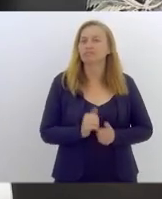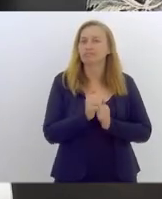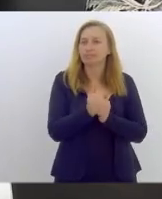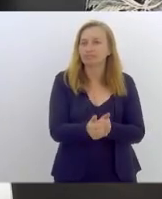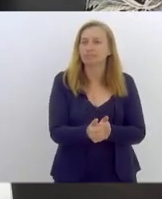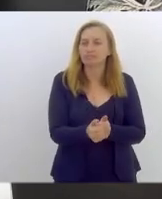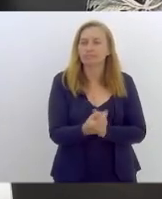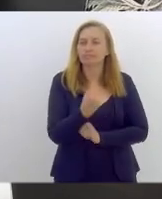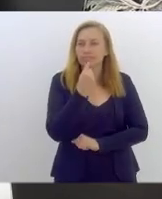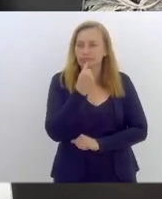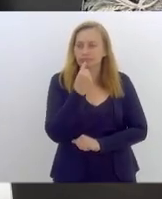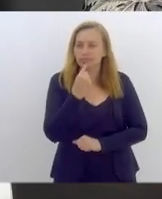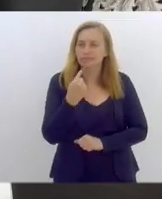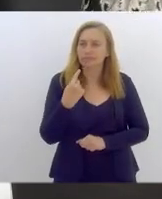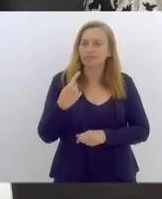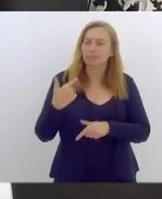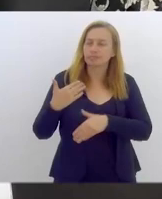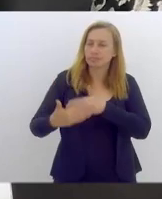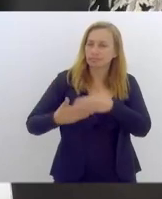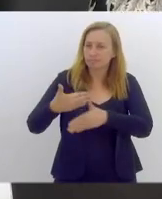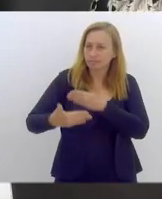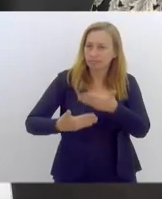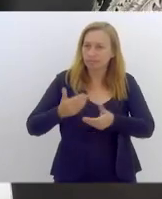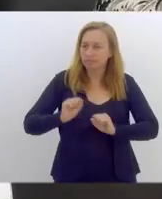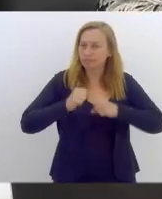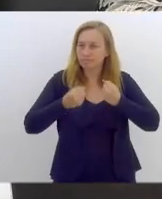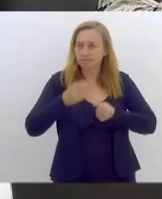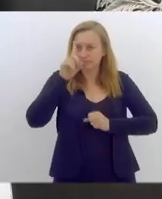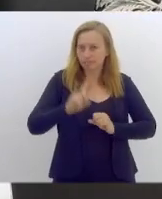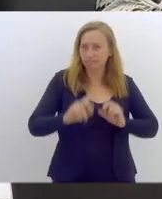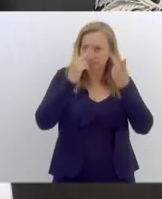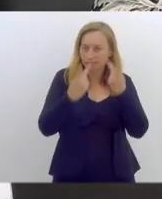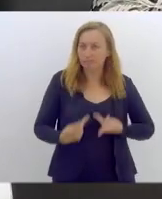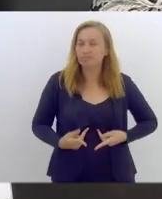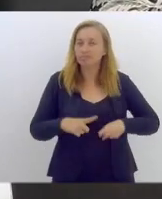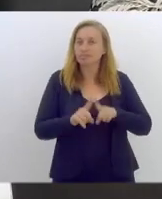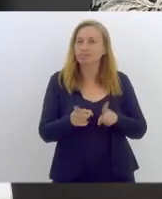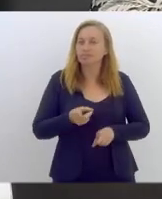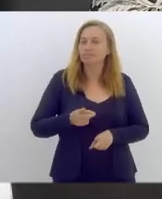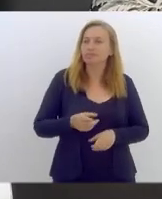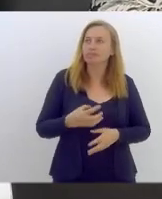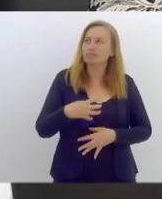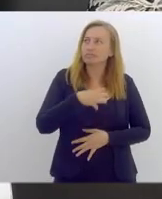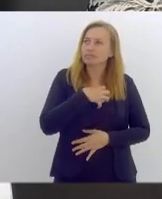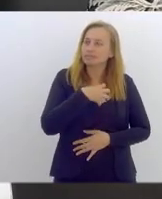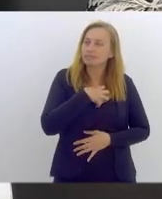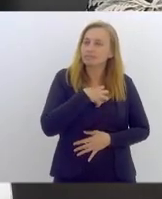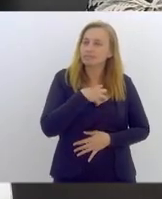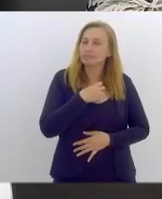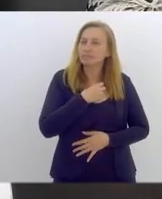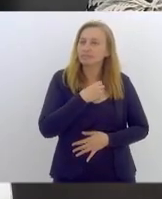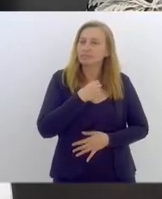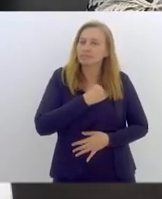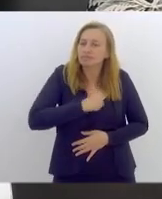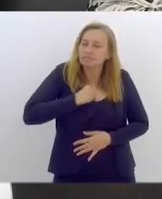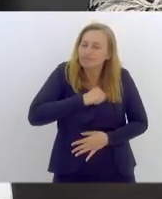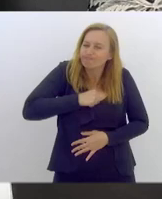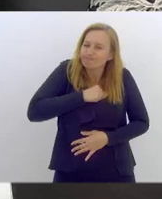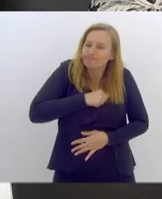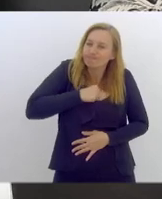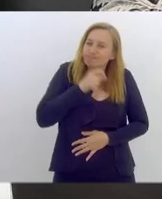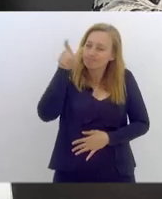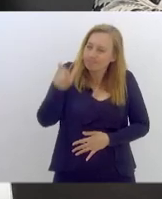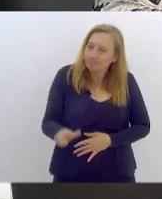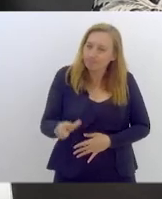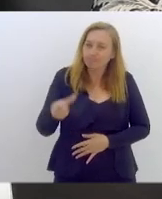não só de perto a trajetória dessa grande defensora de direitos humanos, mas sentem a falta diária da